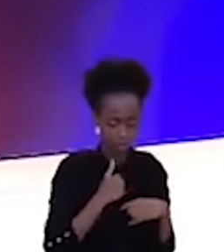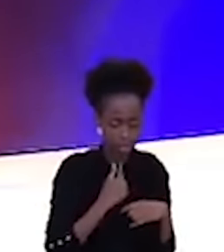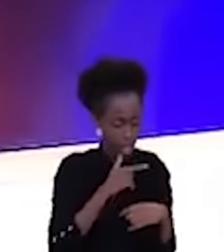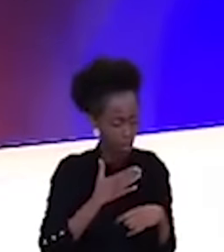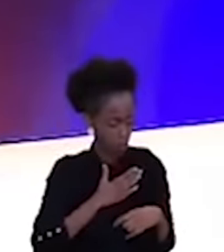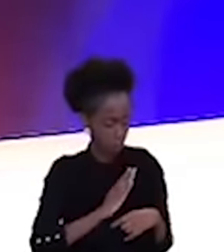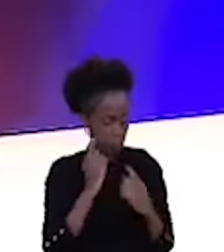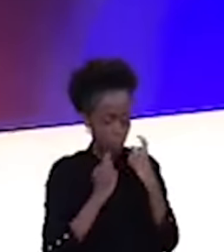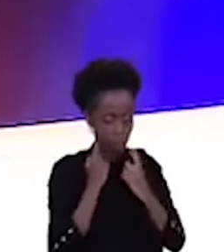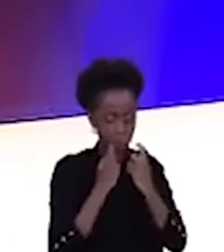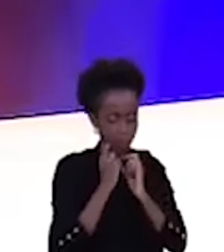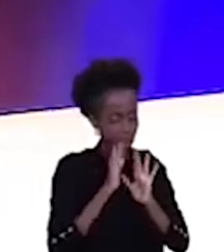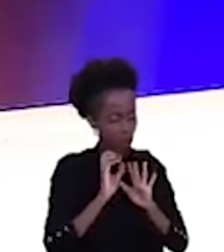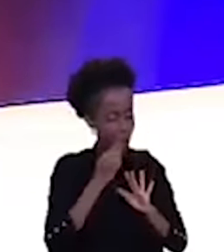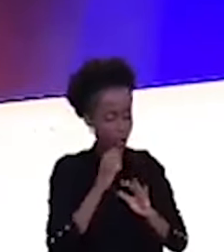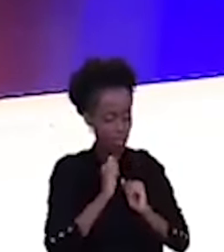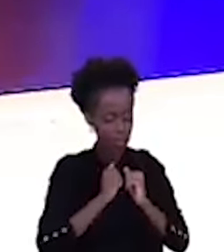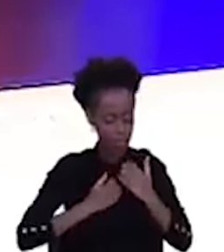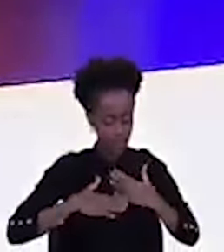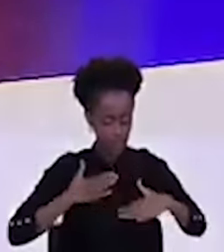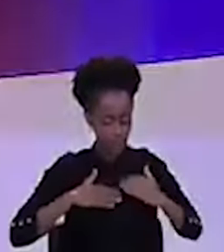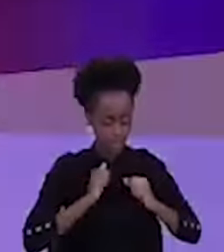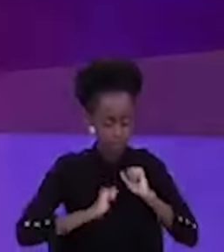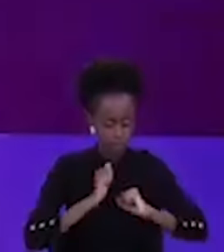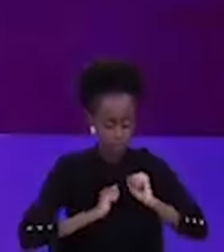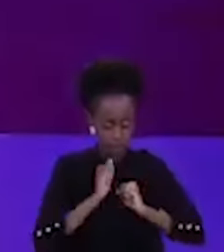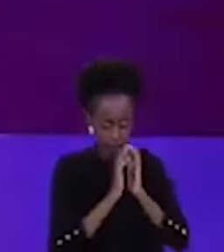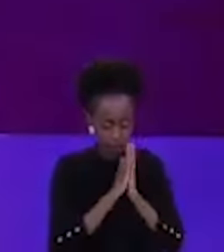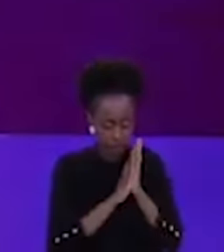você vivia ansiosa, ansioso